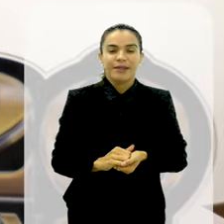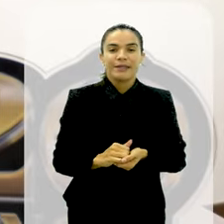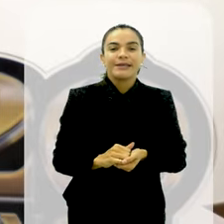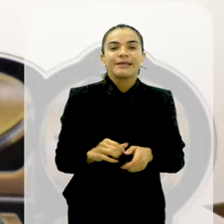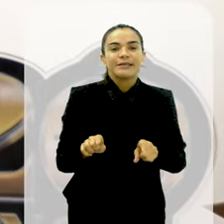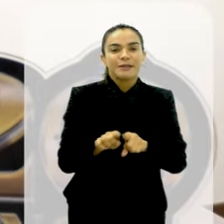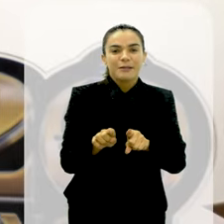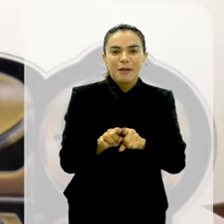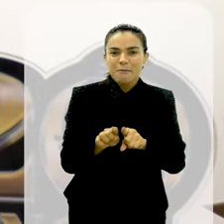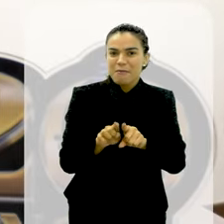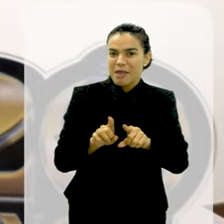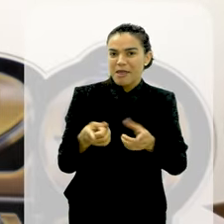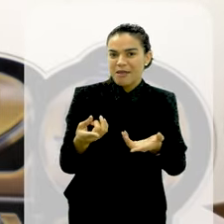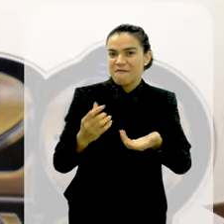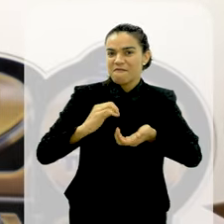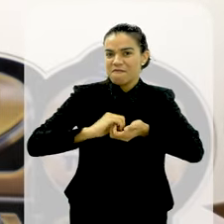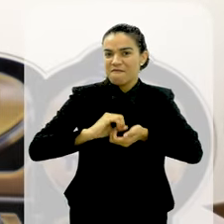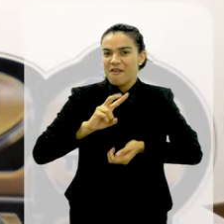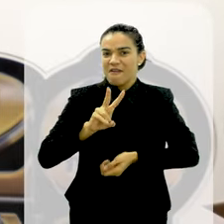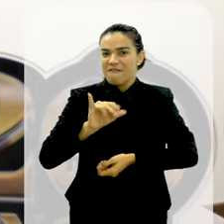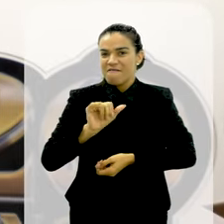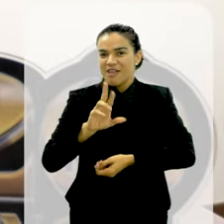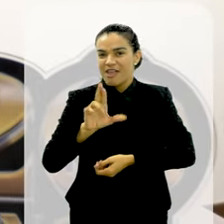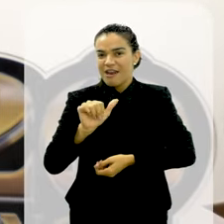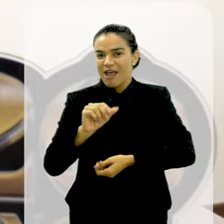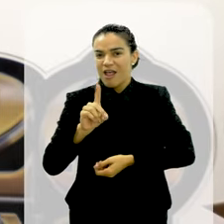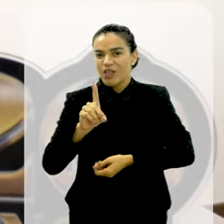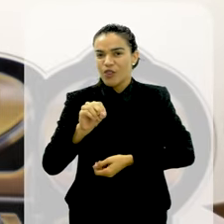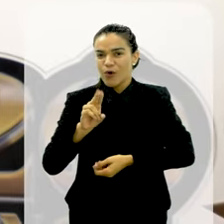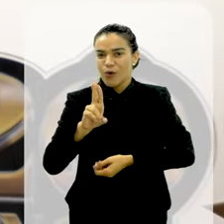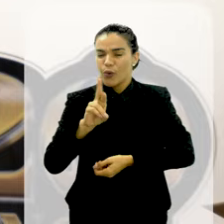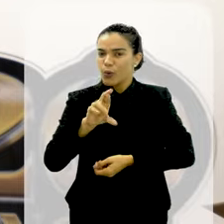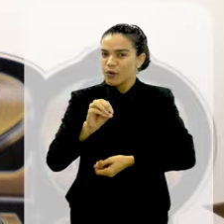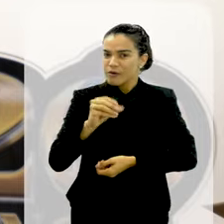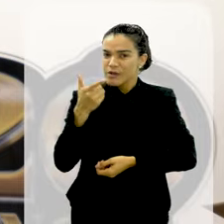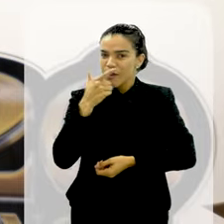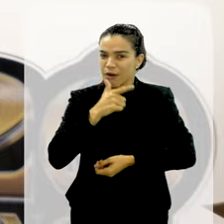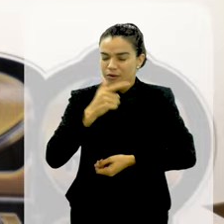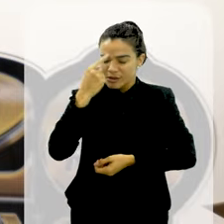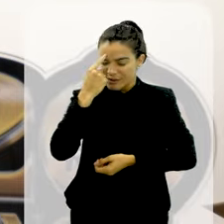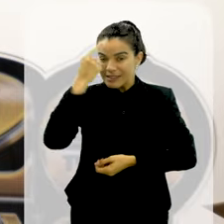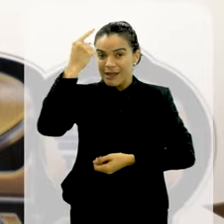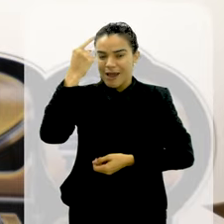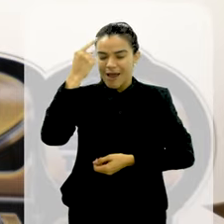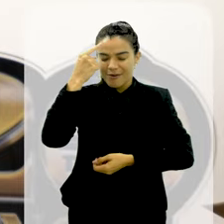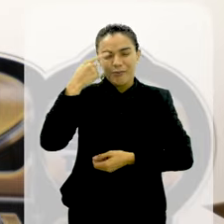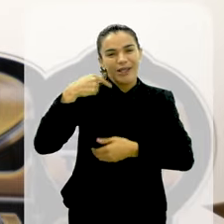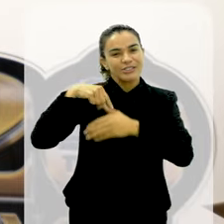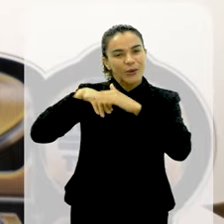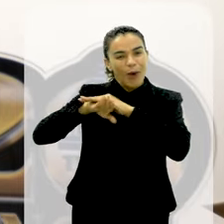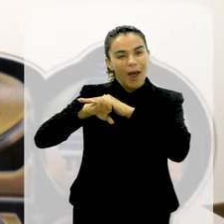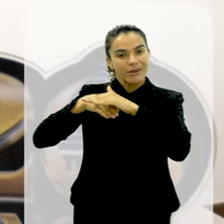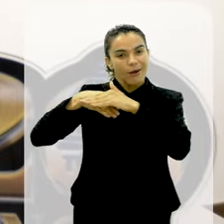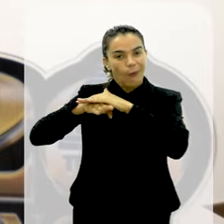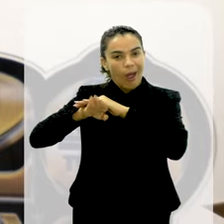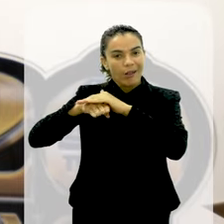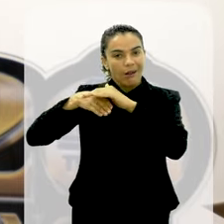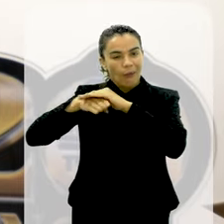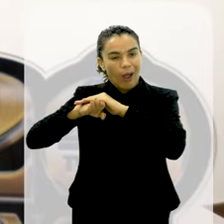tua virada aí, chegando numa grande escola como a Viradouro, você desengavetou algumas ideias, aquelas coisas que a gente vai